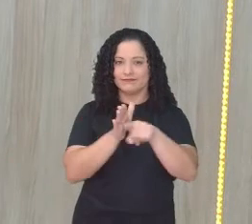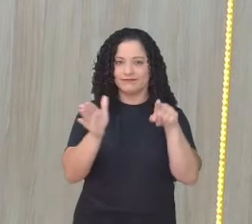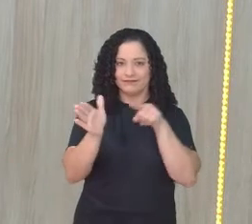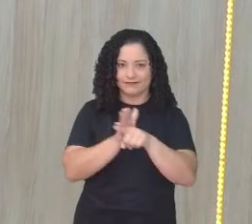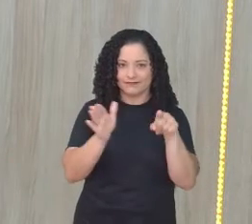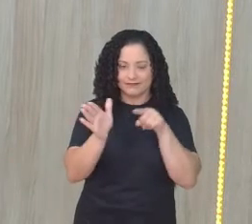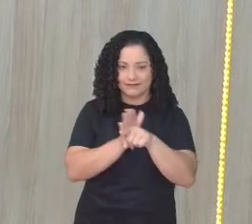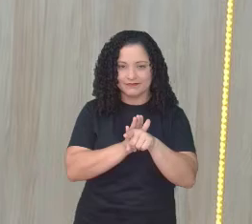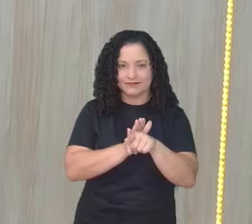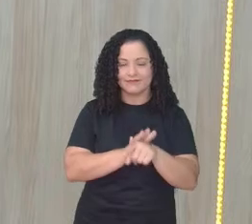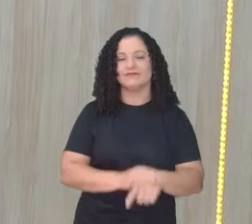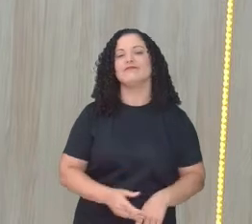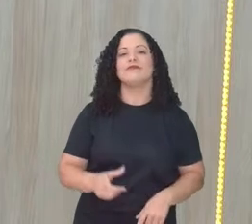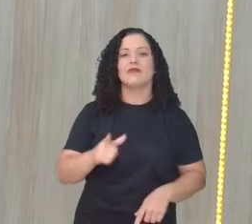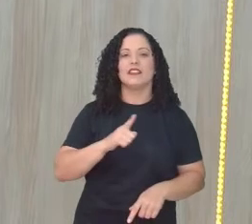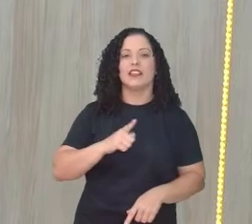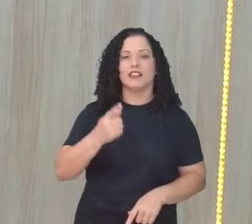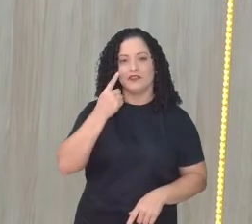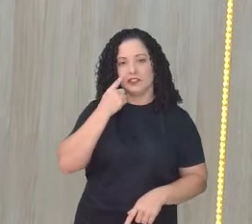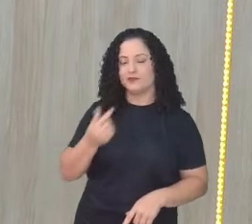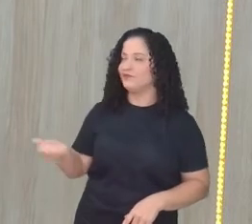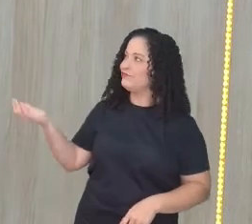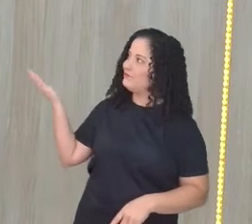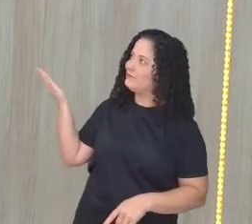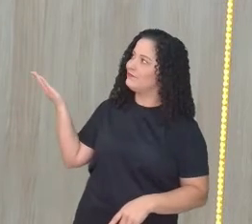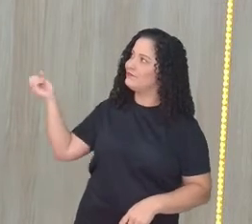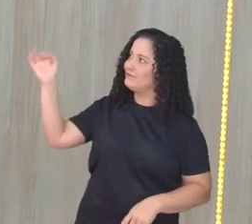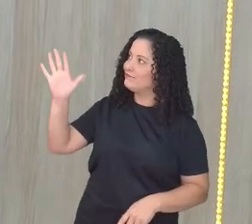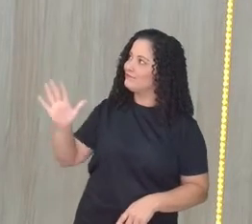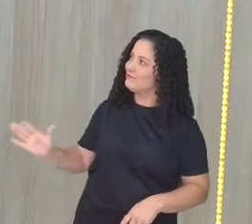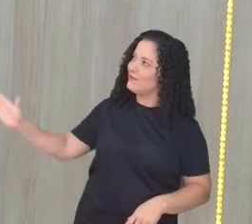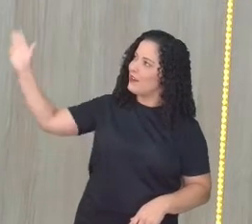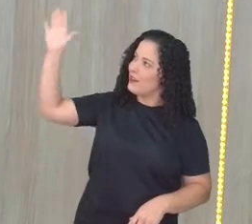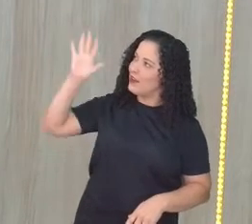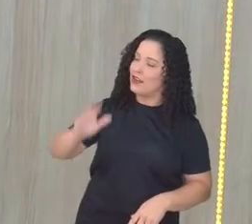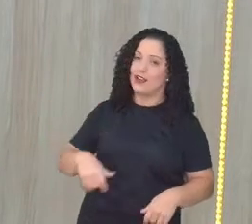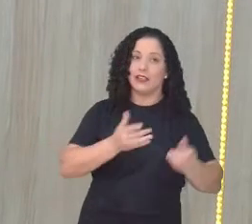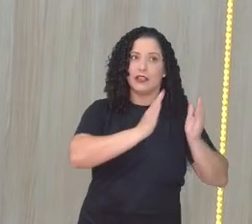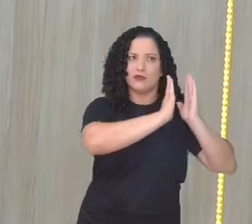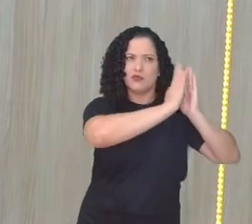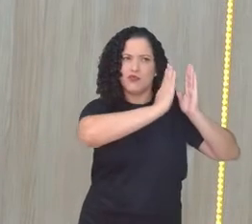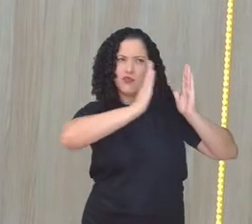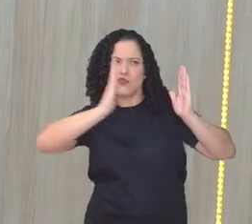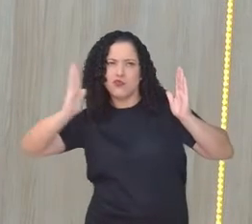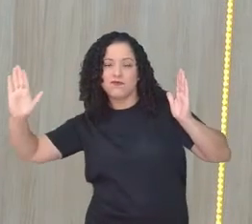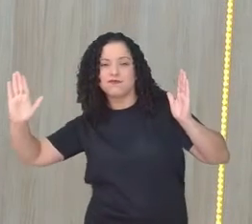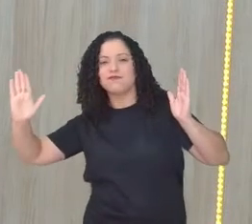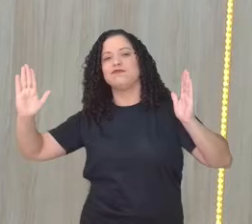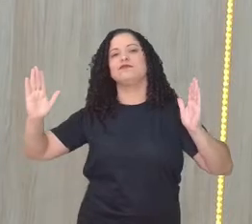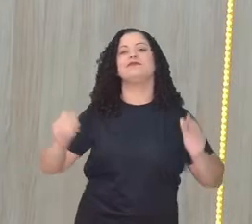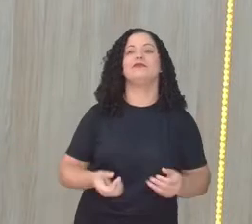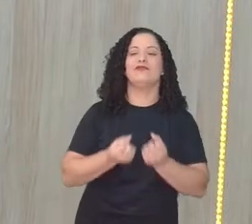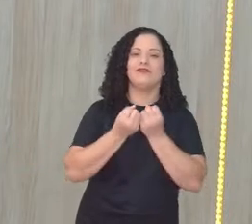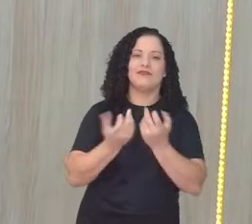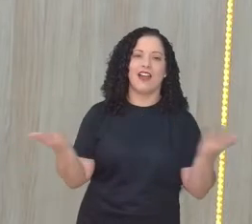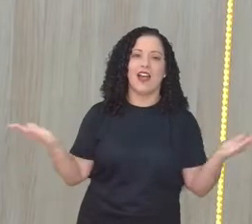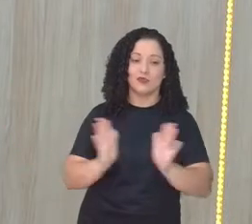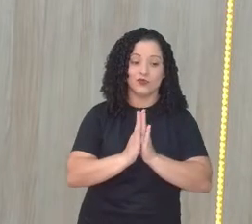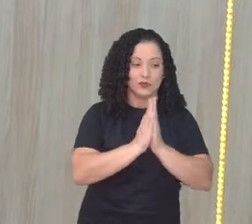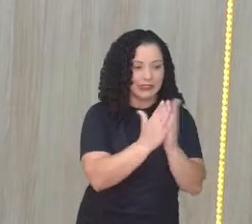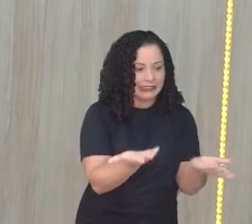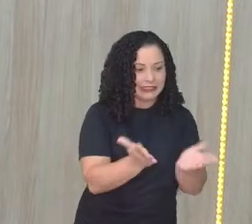ó. A gente tem aí a imagem, ó, a biblioteca, né? A gente vê a biblioteca aí,